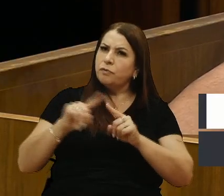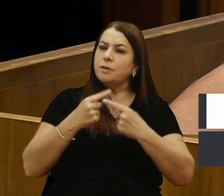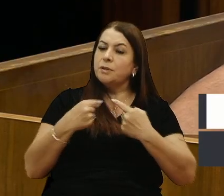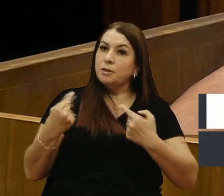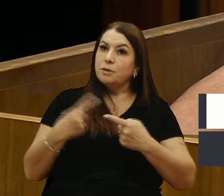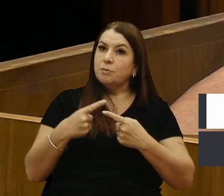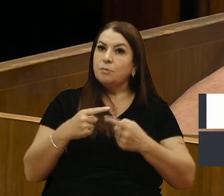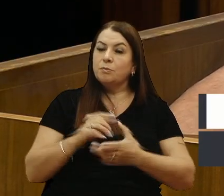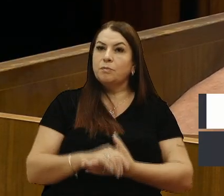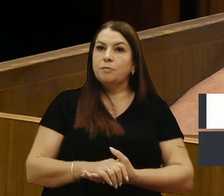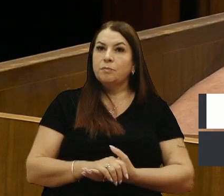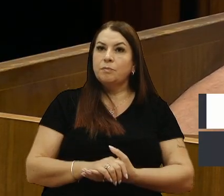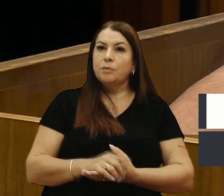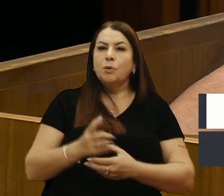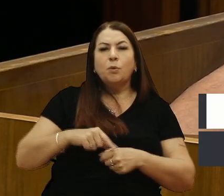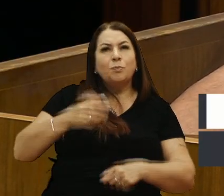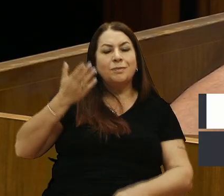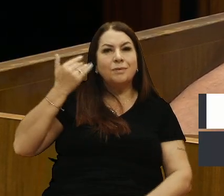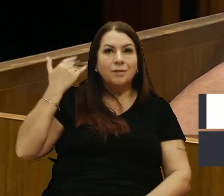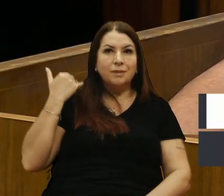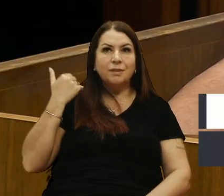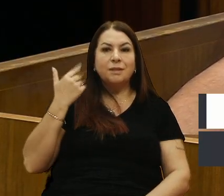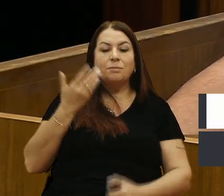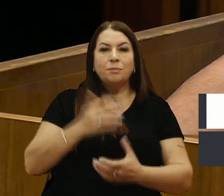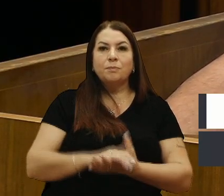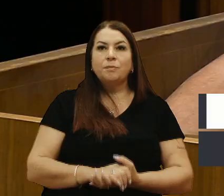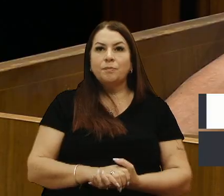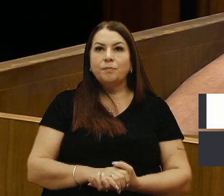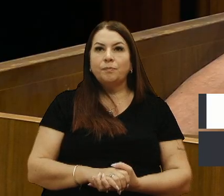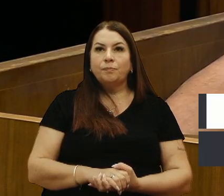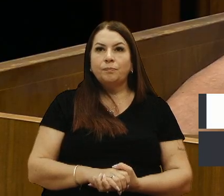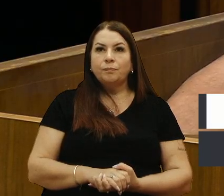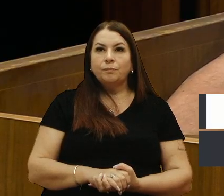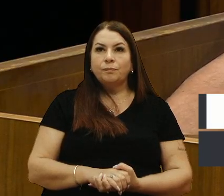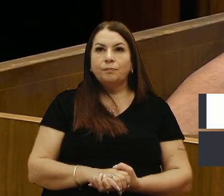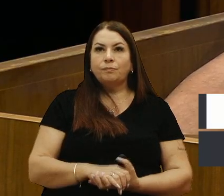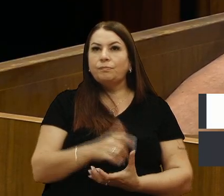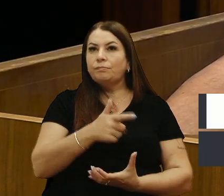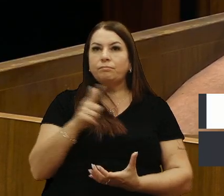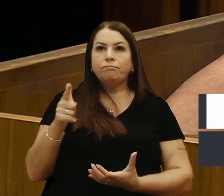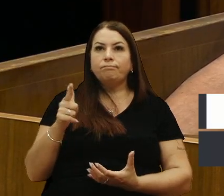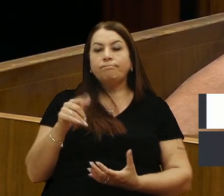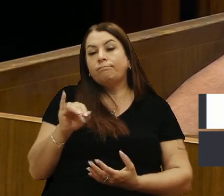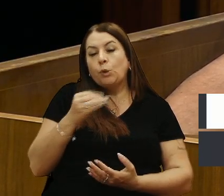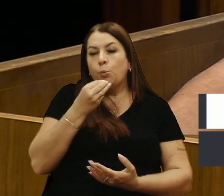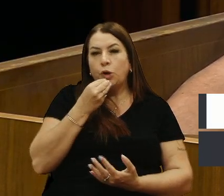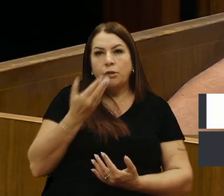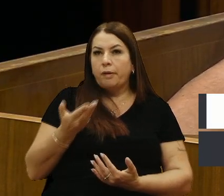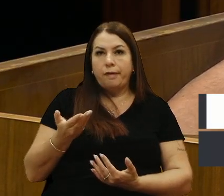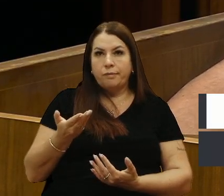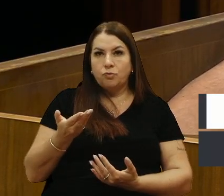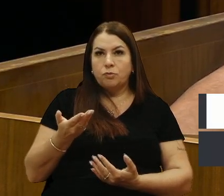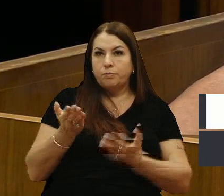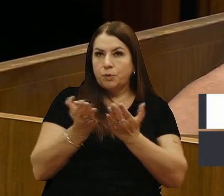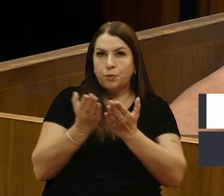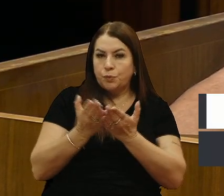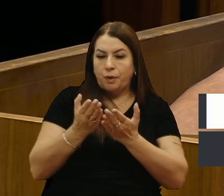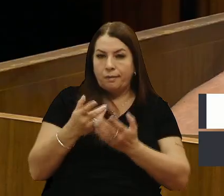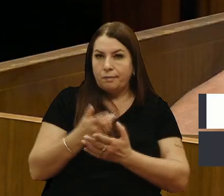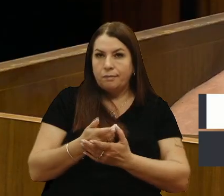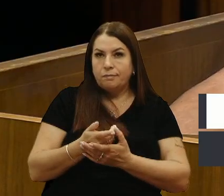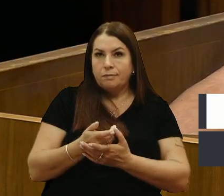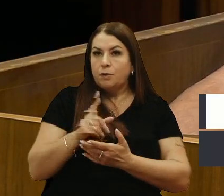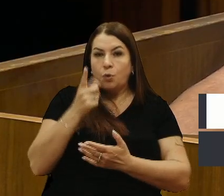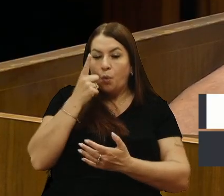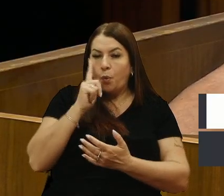pois naquele tempo, Silvana, não tinha muita oportunidade de estudar, acabou